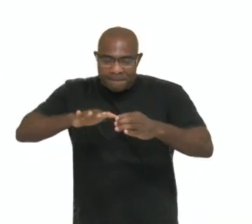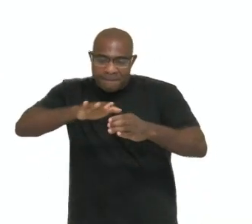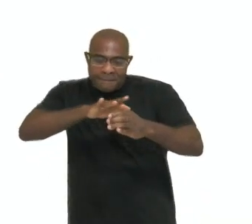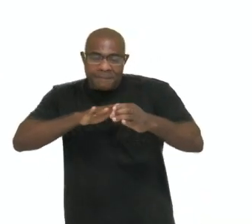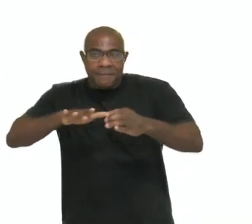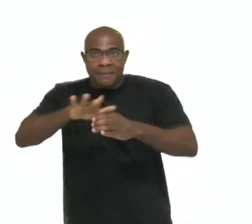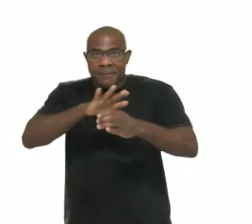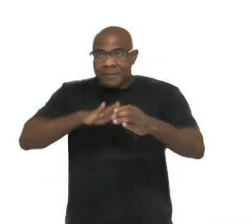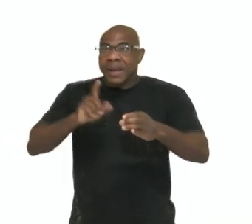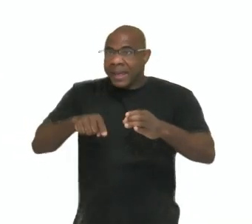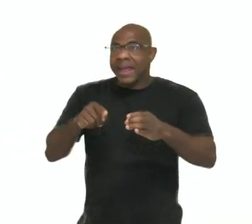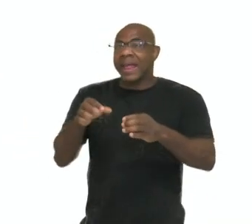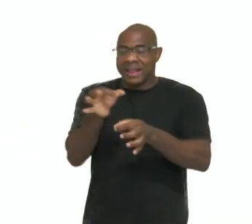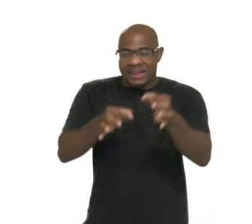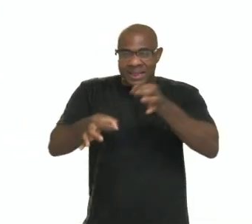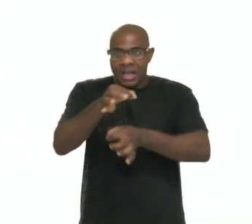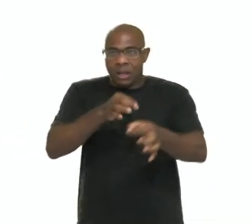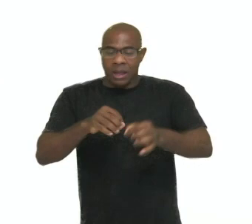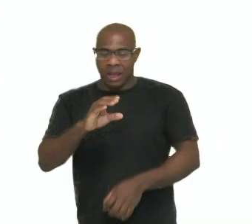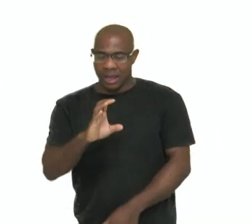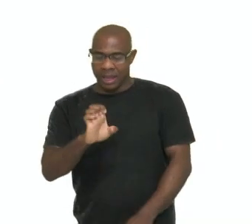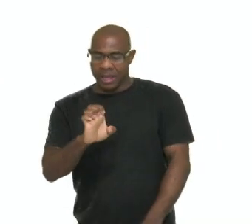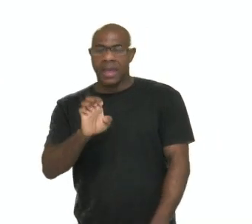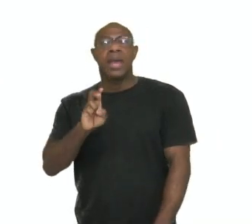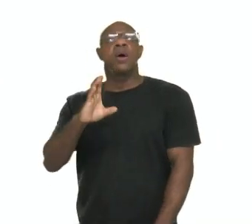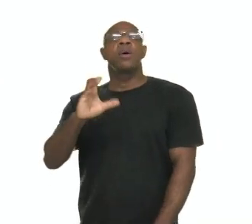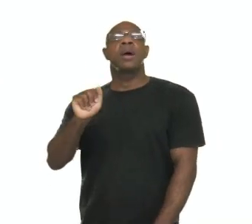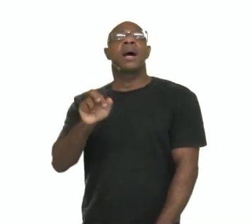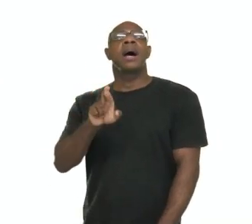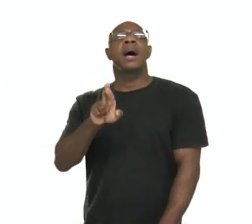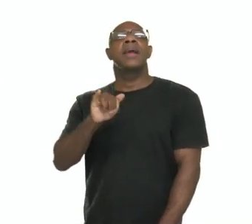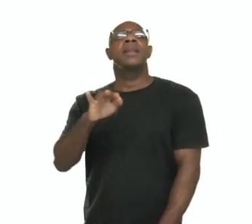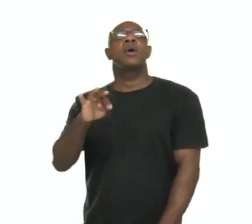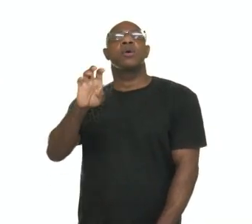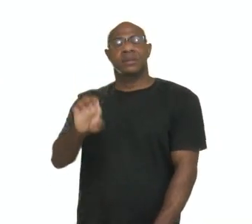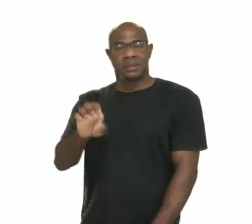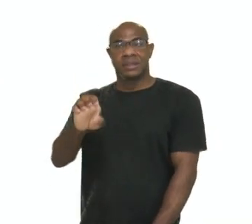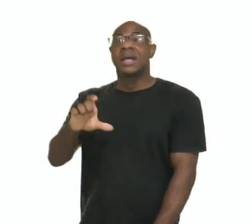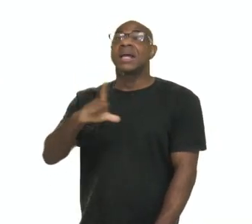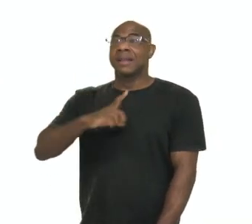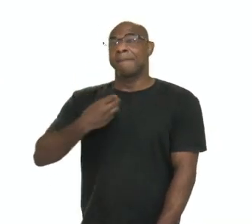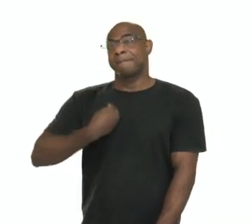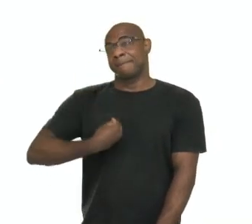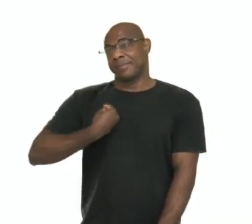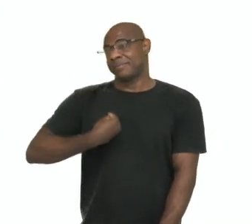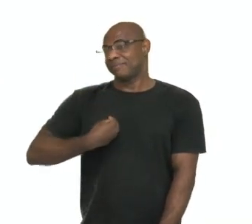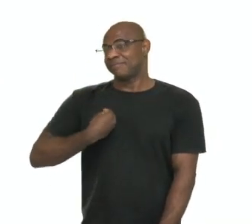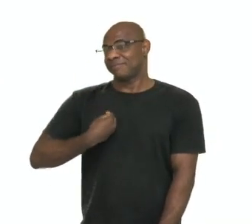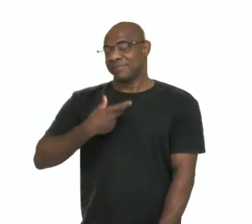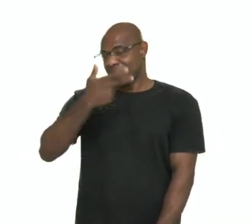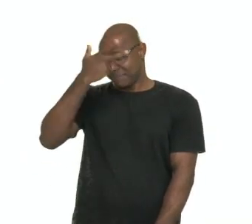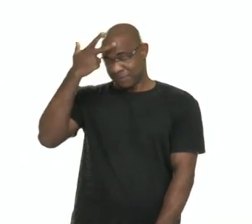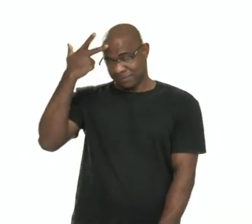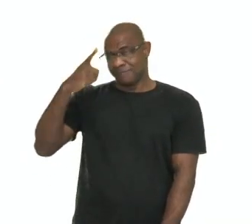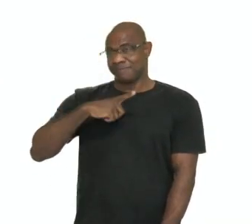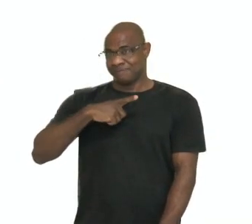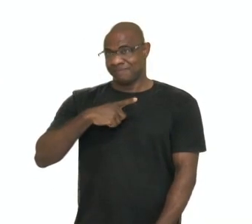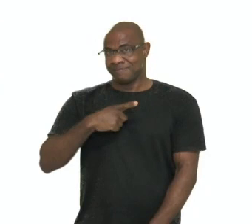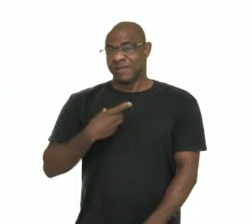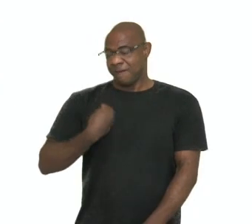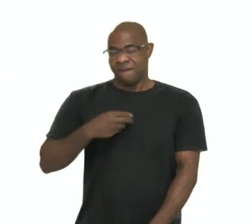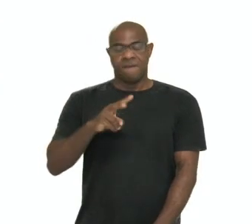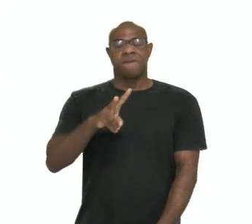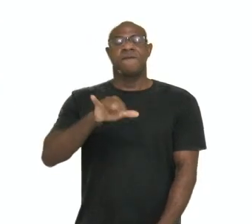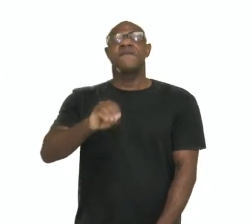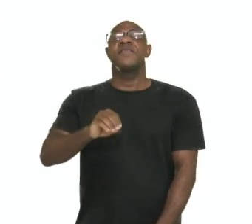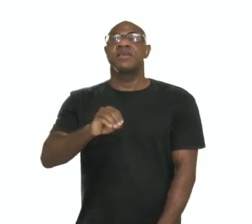células eucarionte. Estão presentes na maioria dos seres vivos, tais como